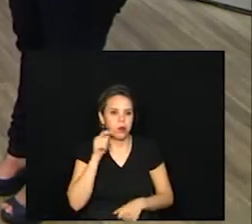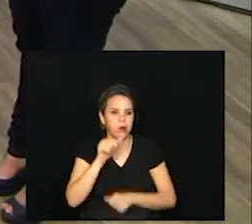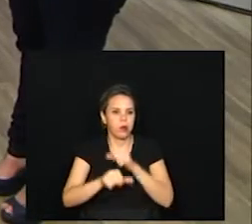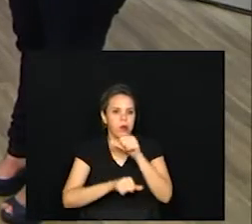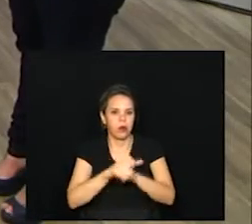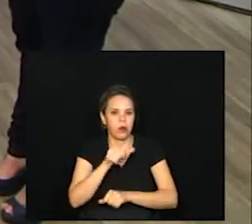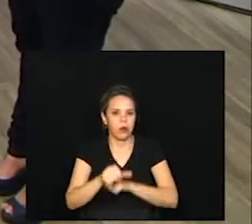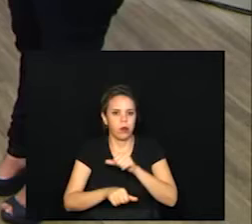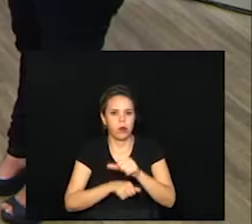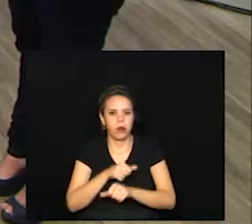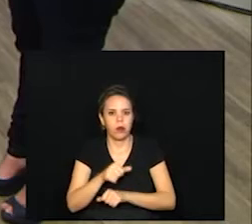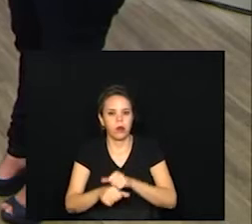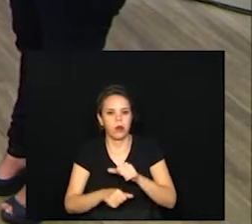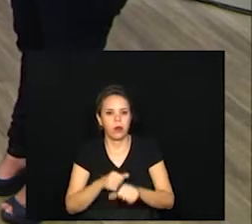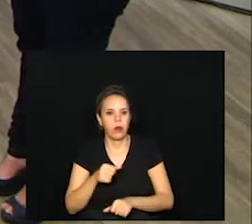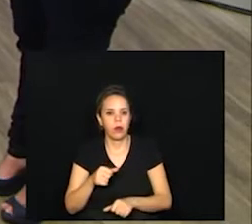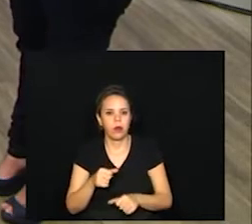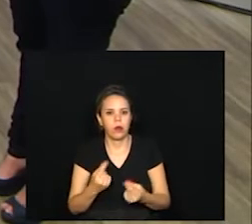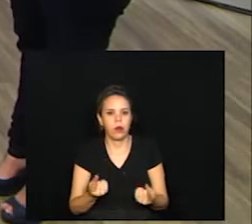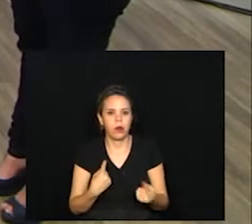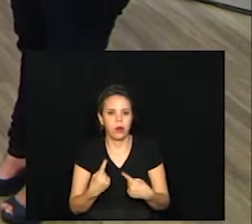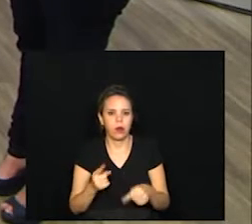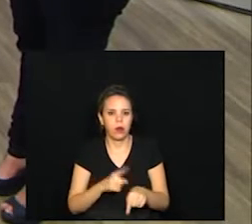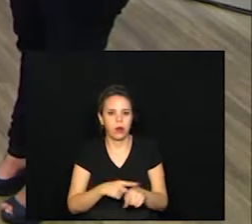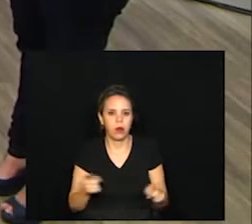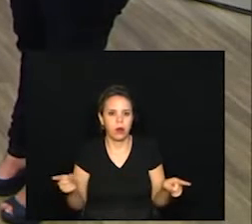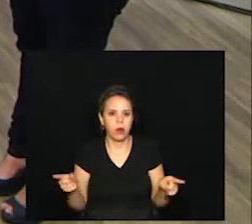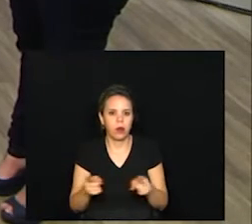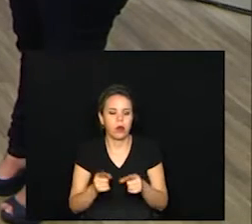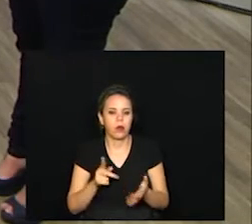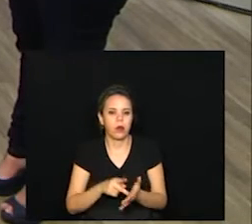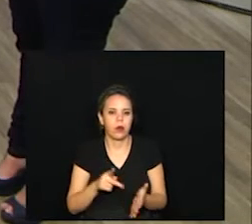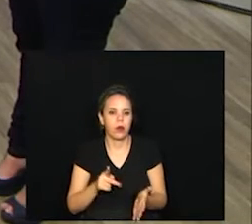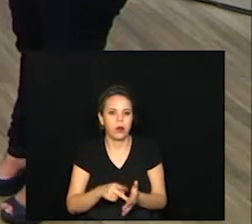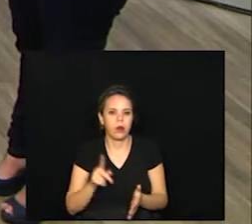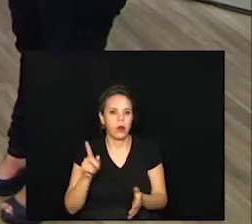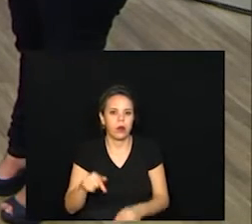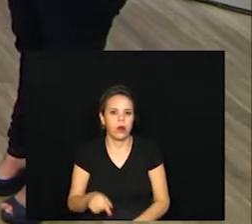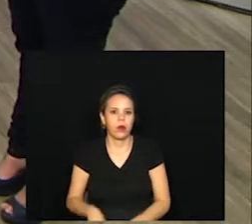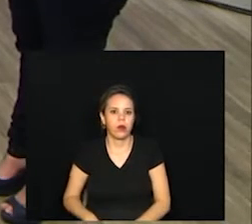ali naquele diâmetro, naquele perímetro, sim, na verdade,